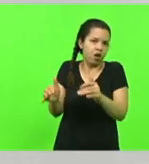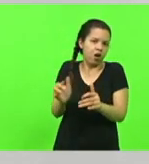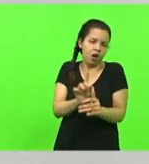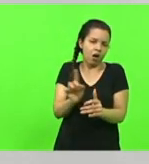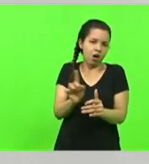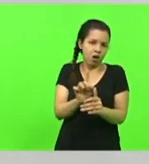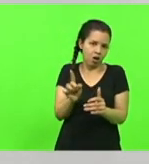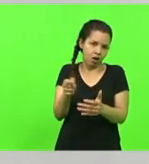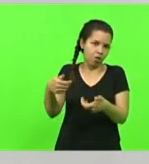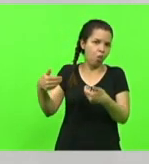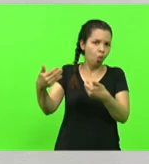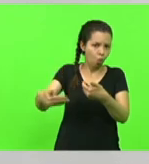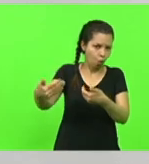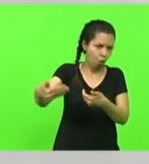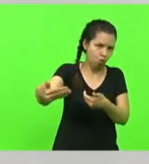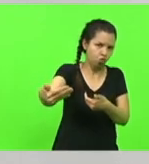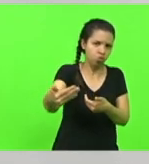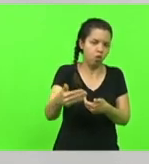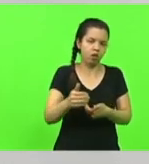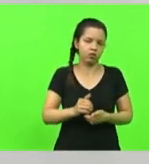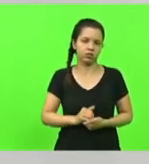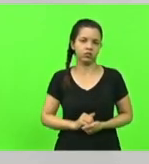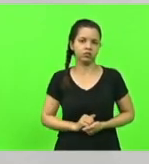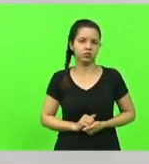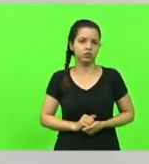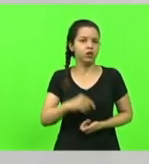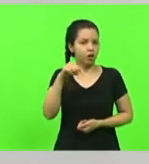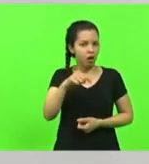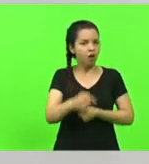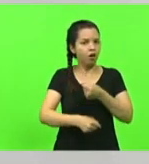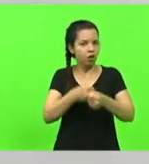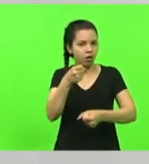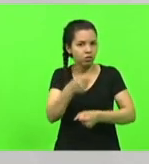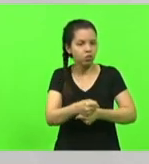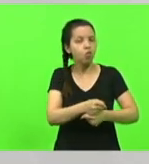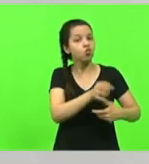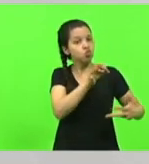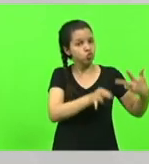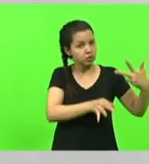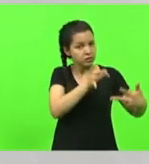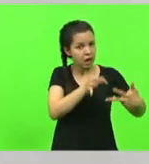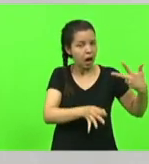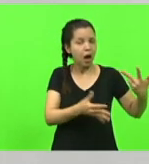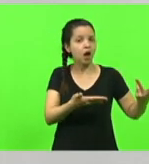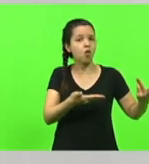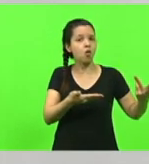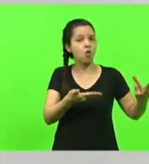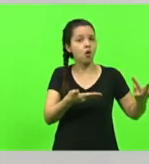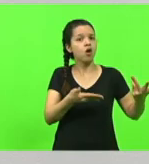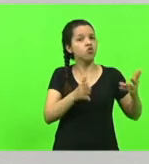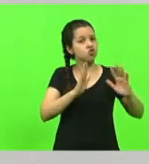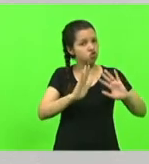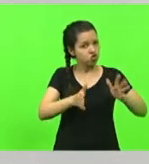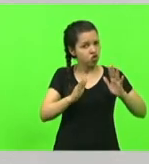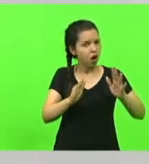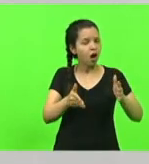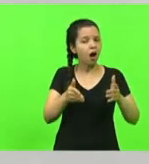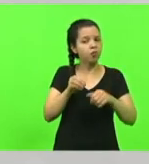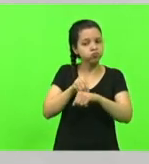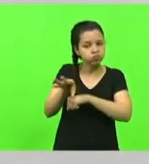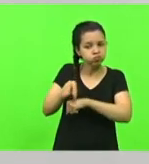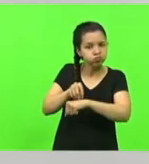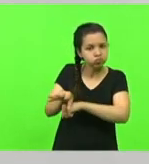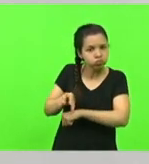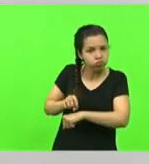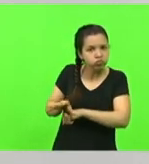perseverar. E esse ano o judiciário já nos deu algumas recomendações,